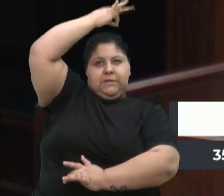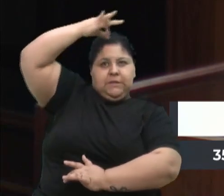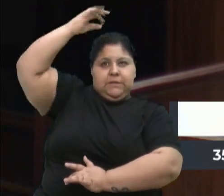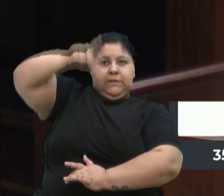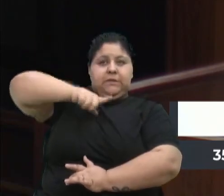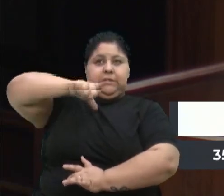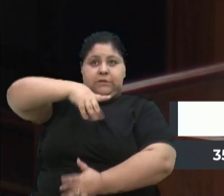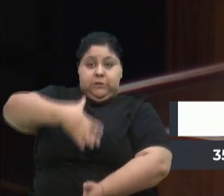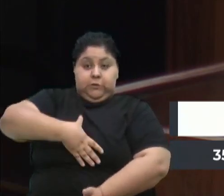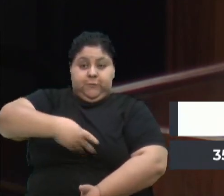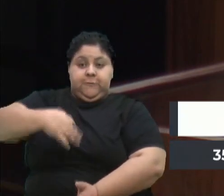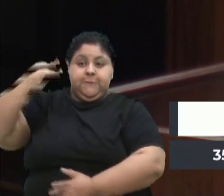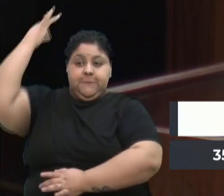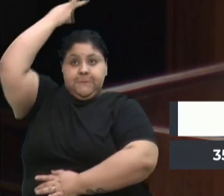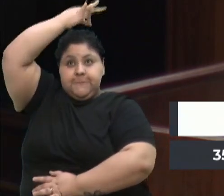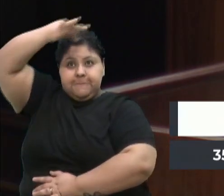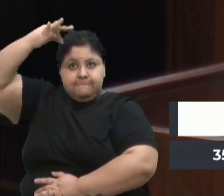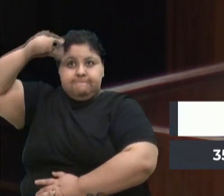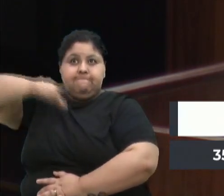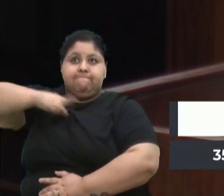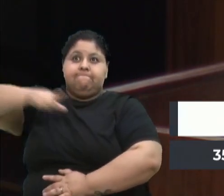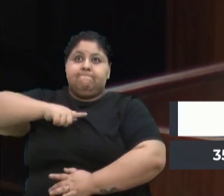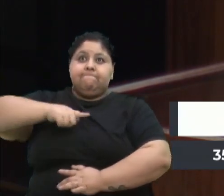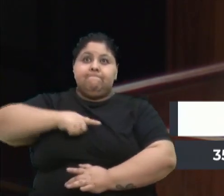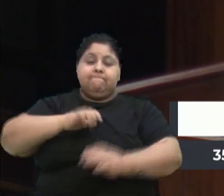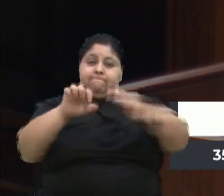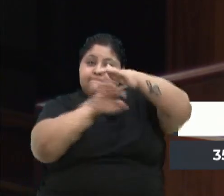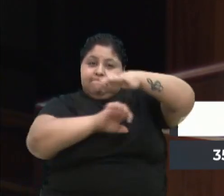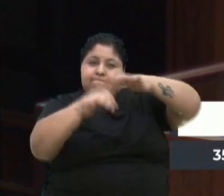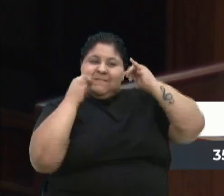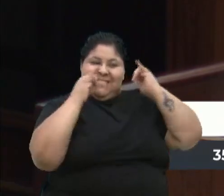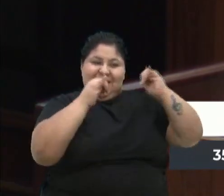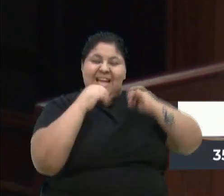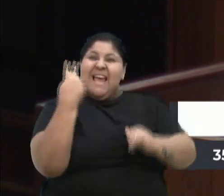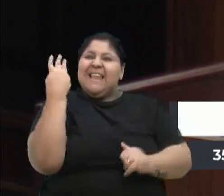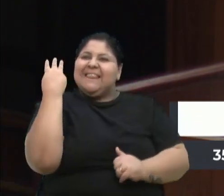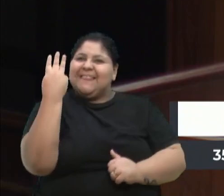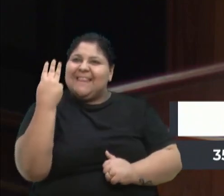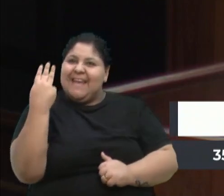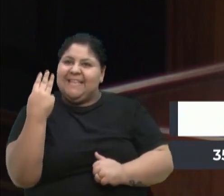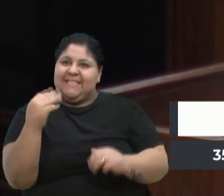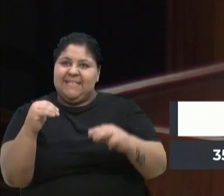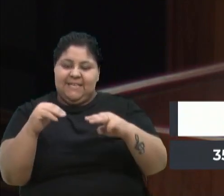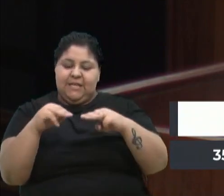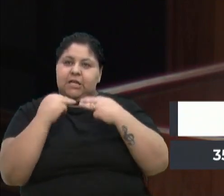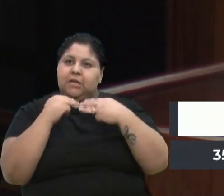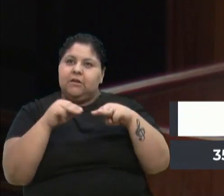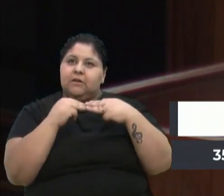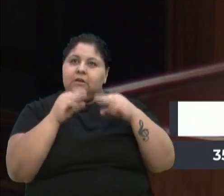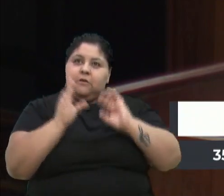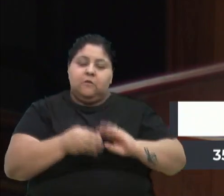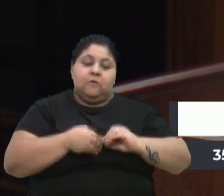que tem um dono de uma transportadora. 3 carretas, 3 caminhões, ele